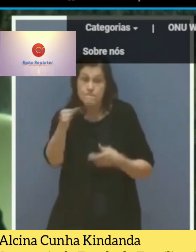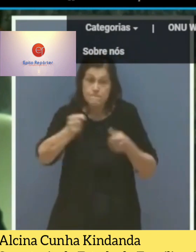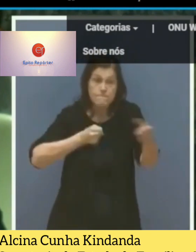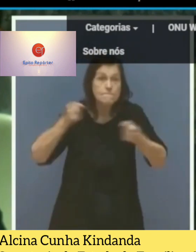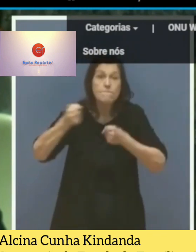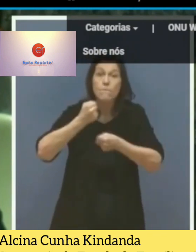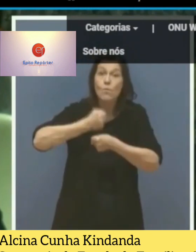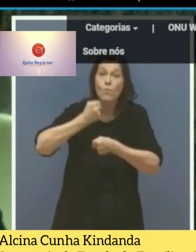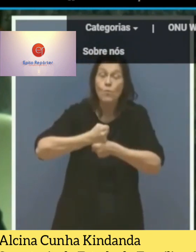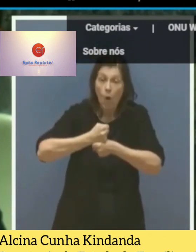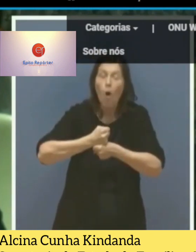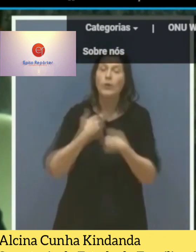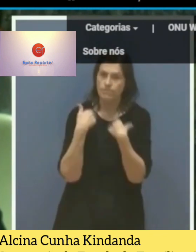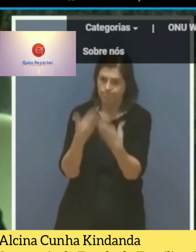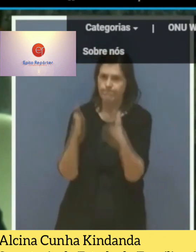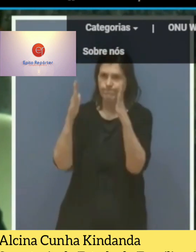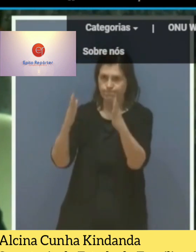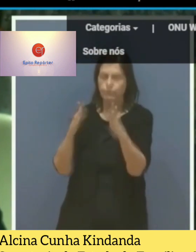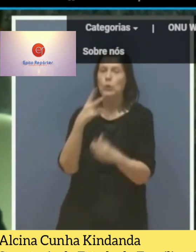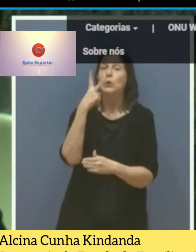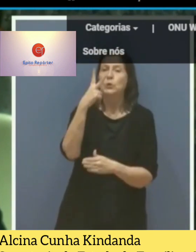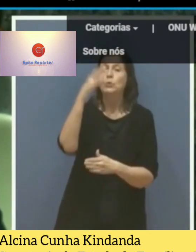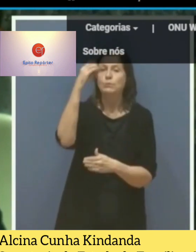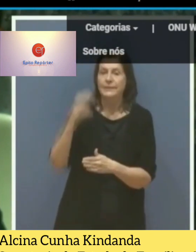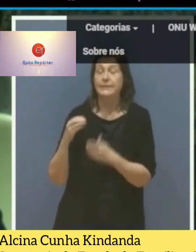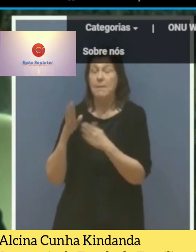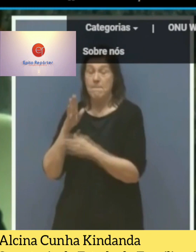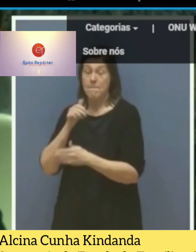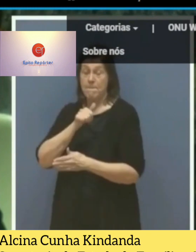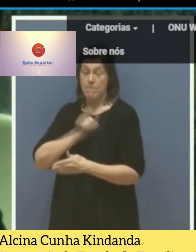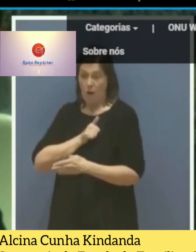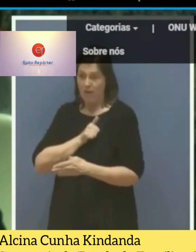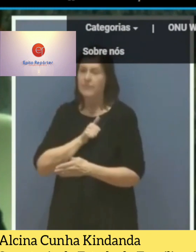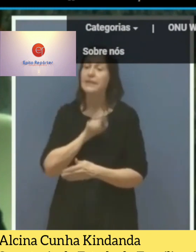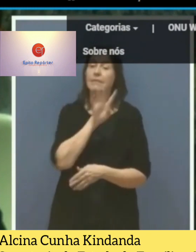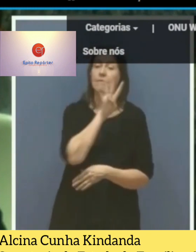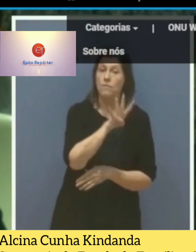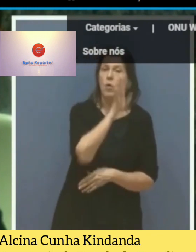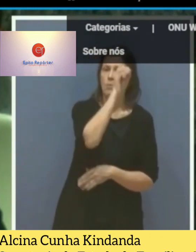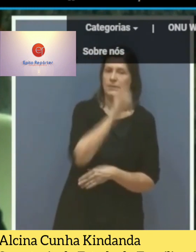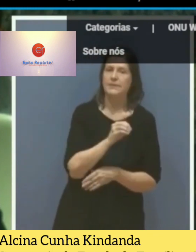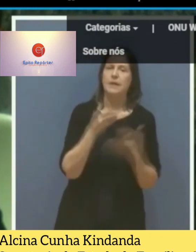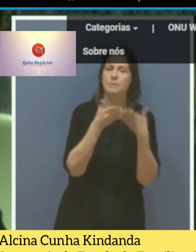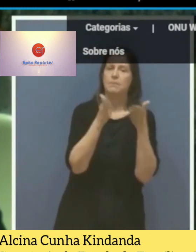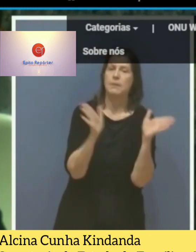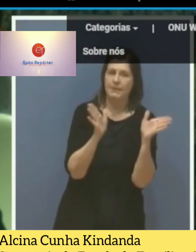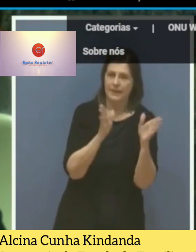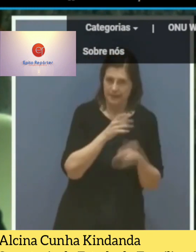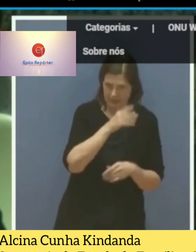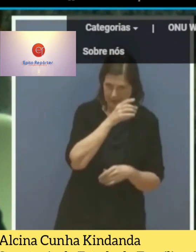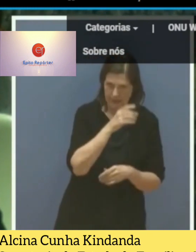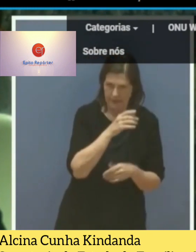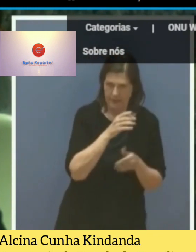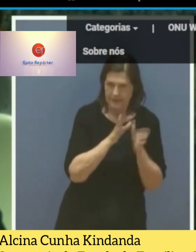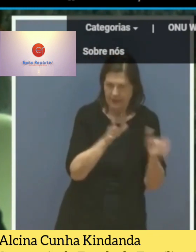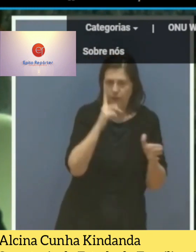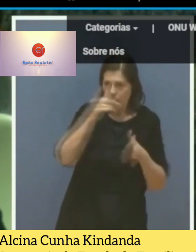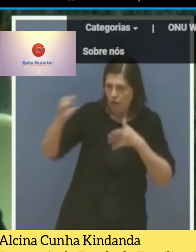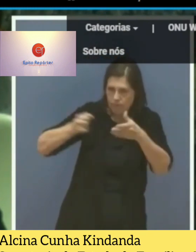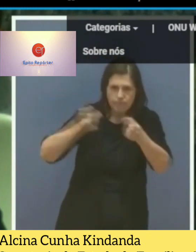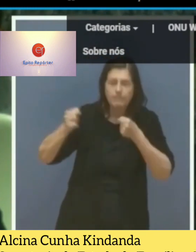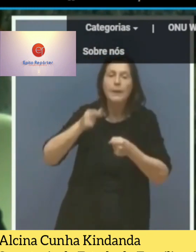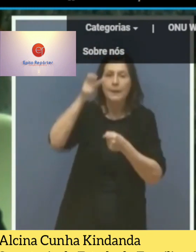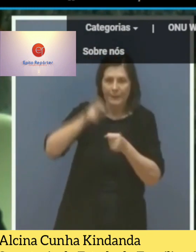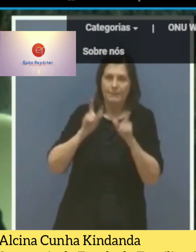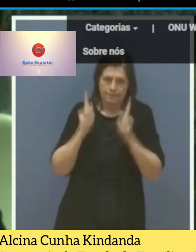público e 2% para o setor privado com vista sensibiliza e divulgar sobre o direito ao trabalho da pessoa com